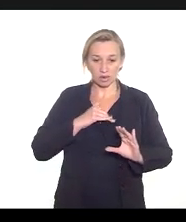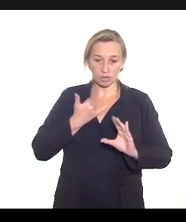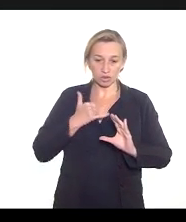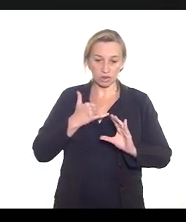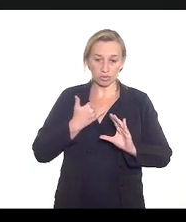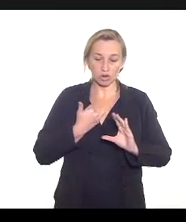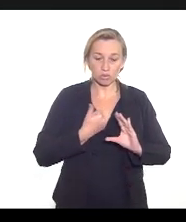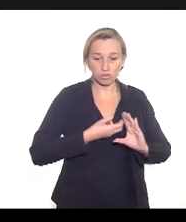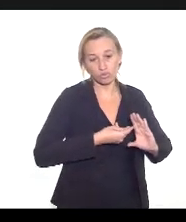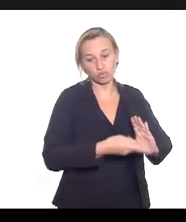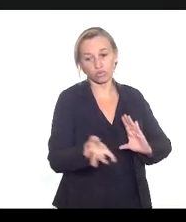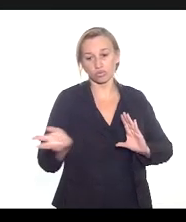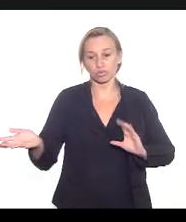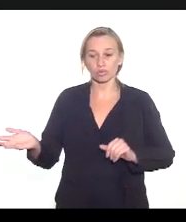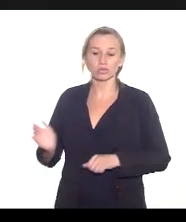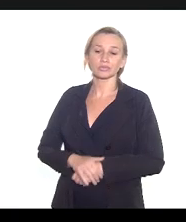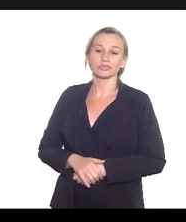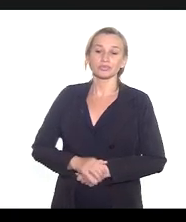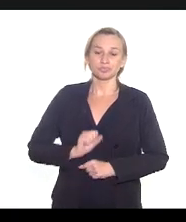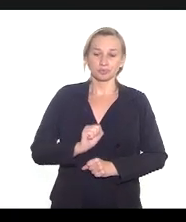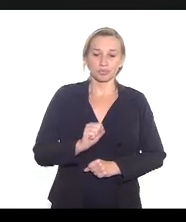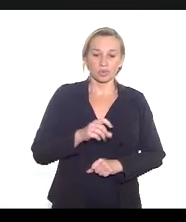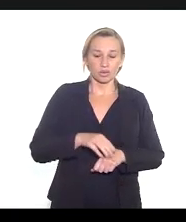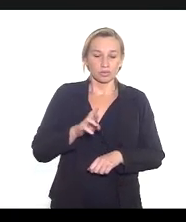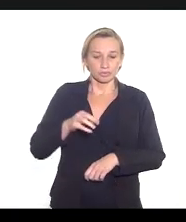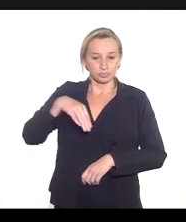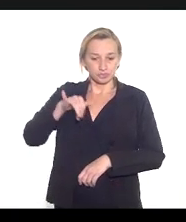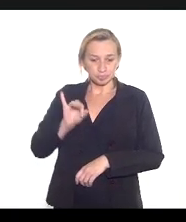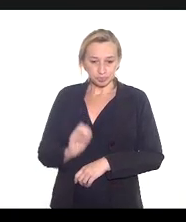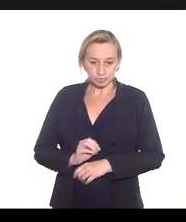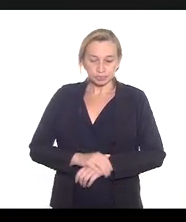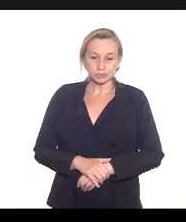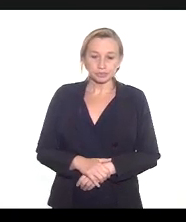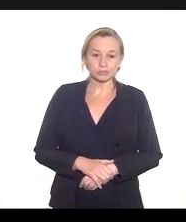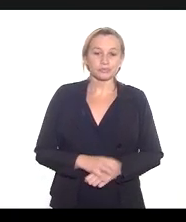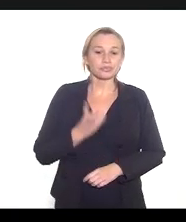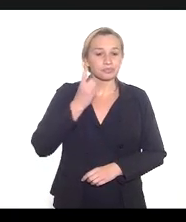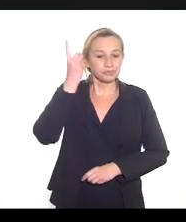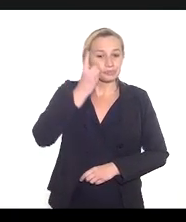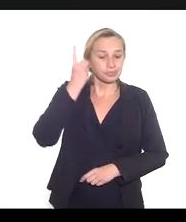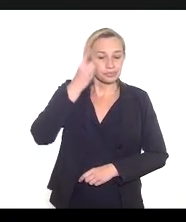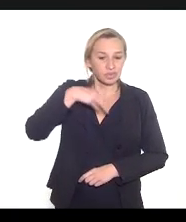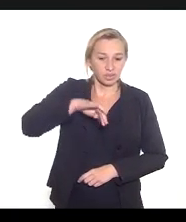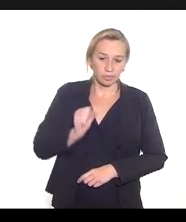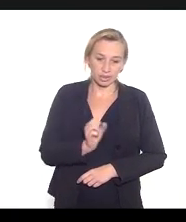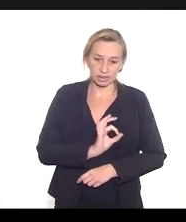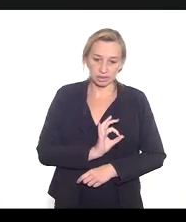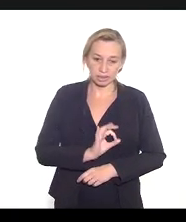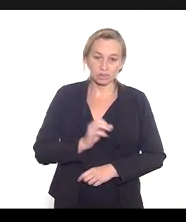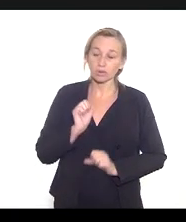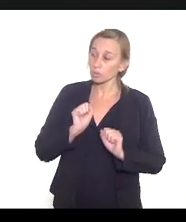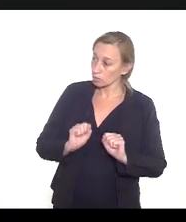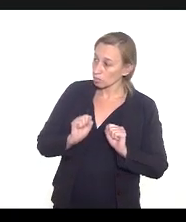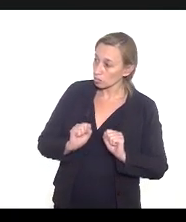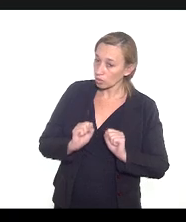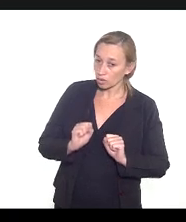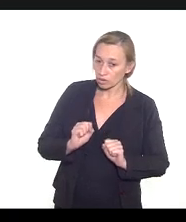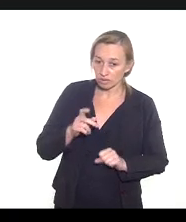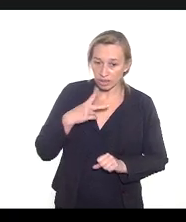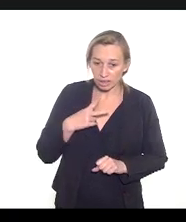que eu repasso hoje não Doutor Mário Deputado é Oi hoje não